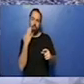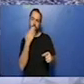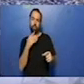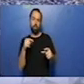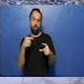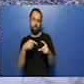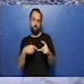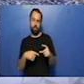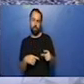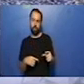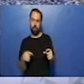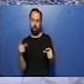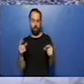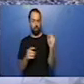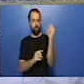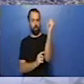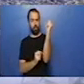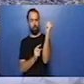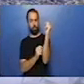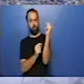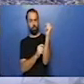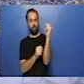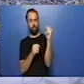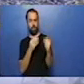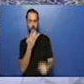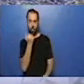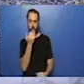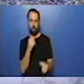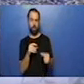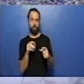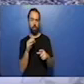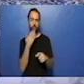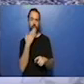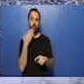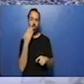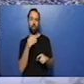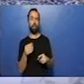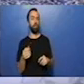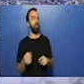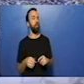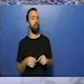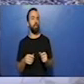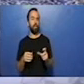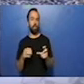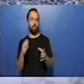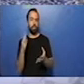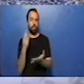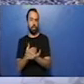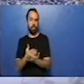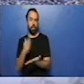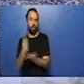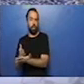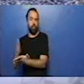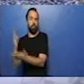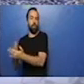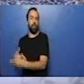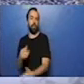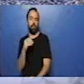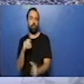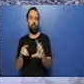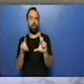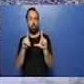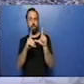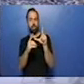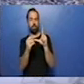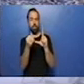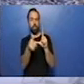O cupim, que é o açúcar, porque é a fonte de energia, mas ele não consegue quebrar a celulose. Quem faz isso é esse protozoário.